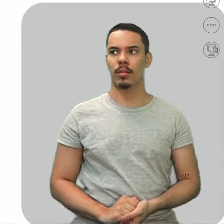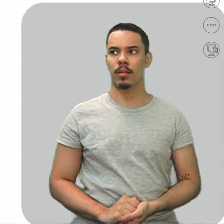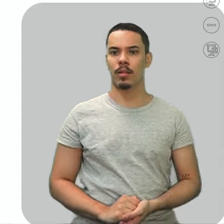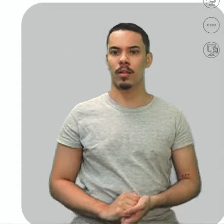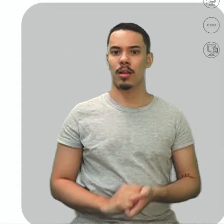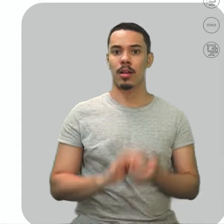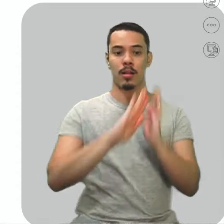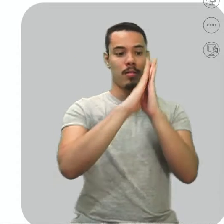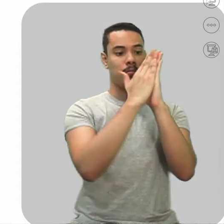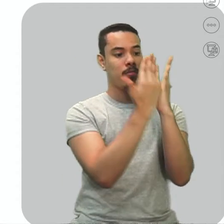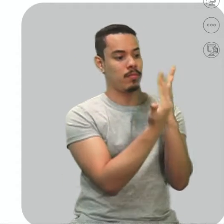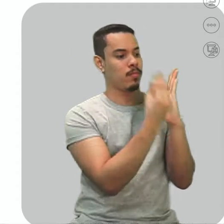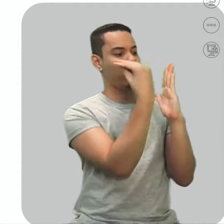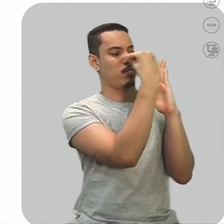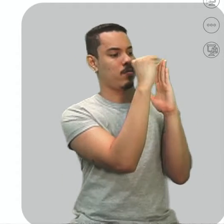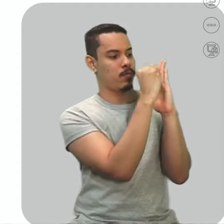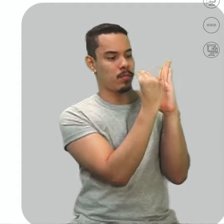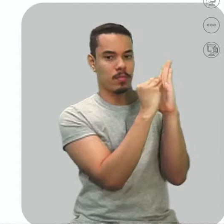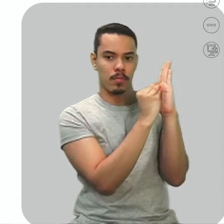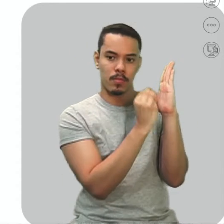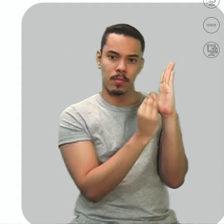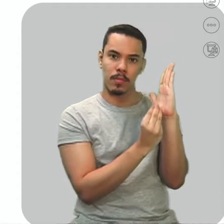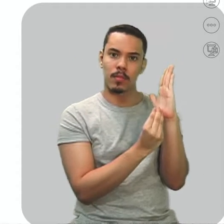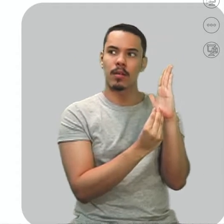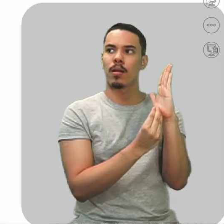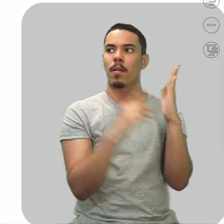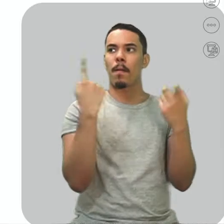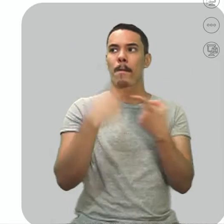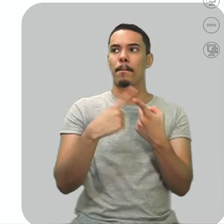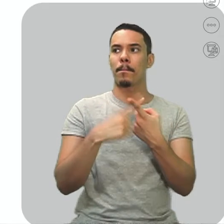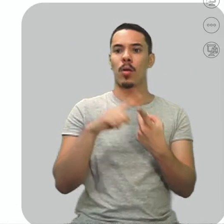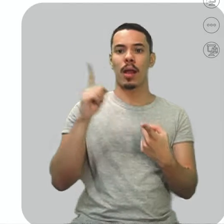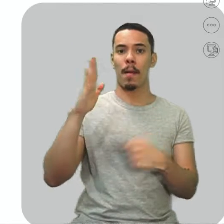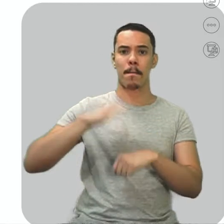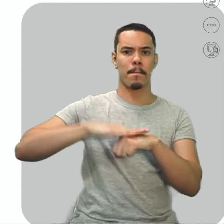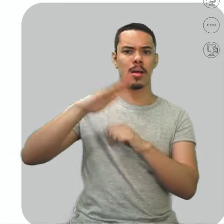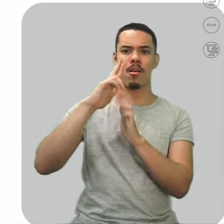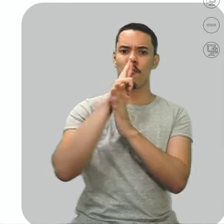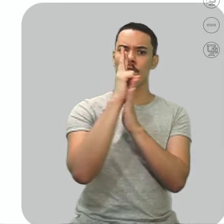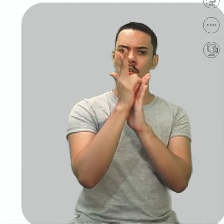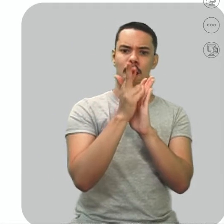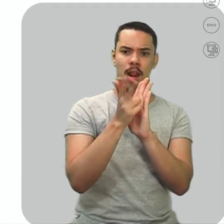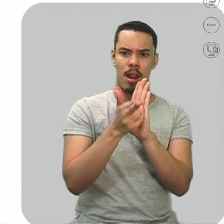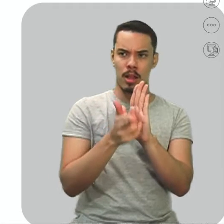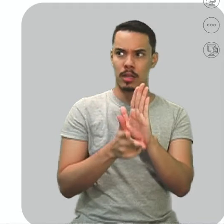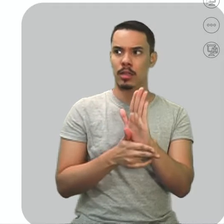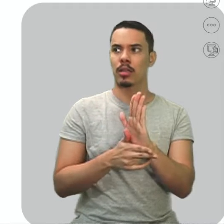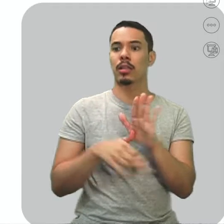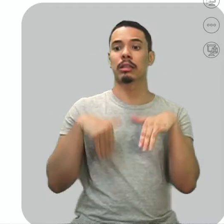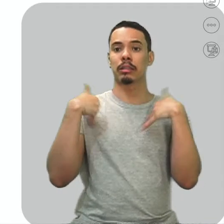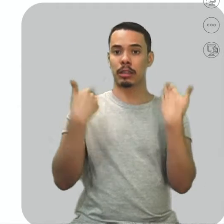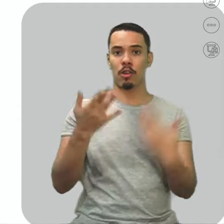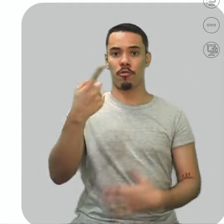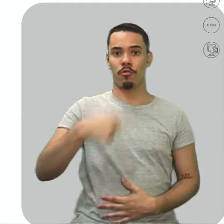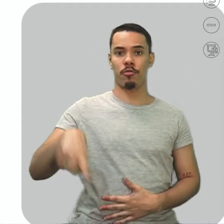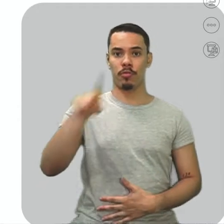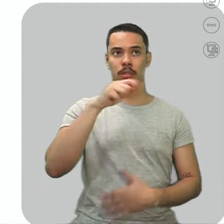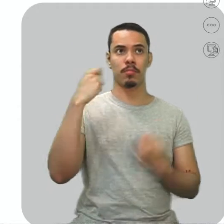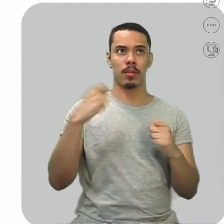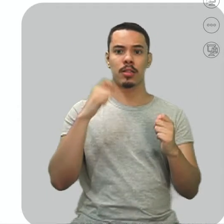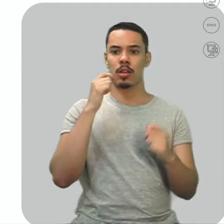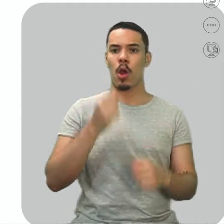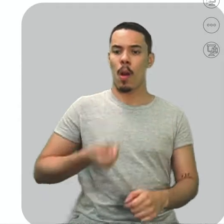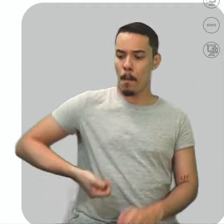bloco dia anota ções porque não é só uma notação tá vale então vai Anotando os